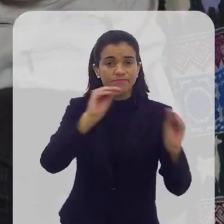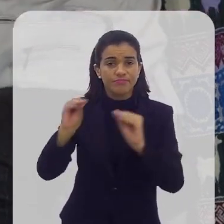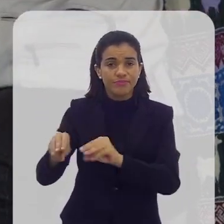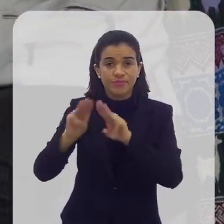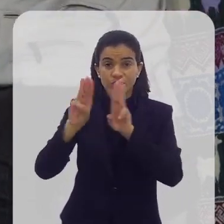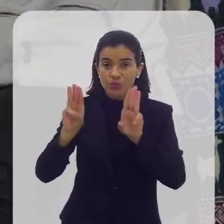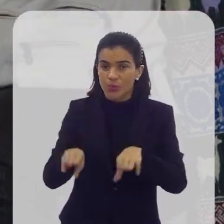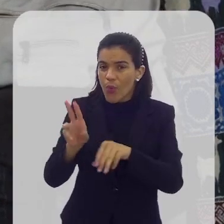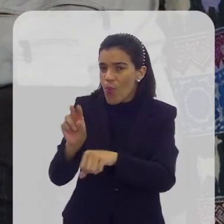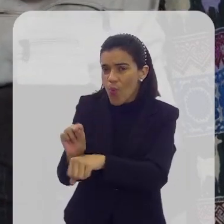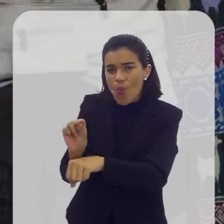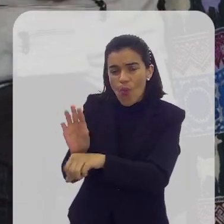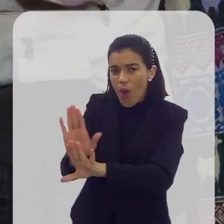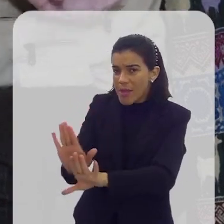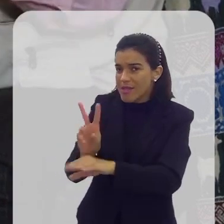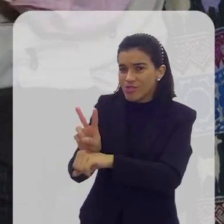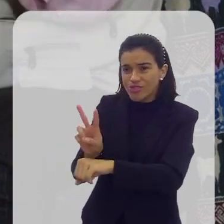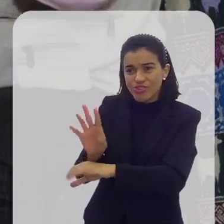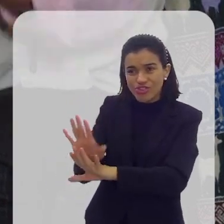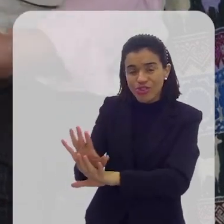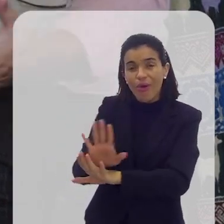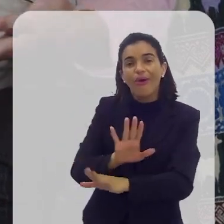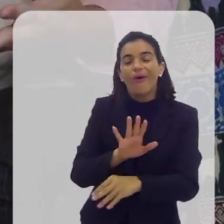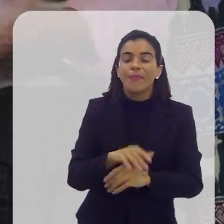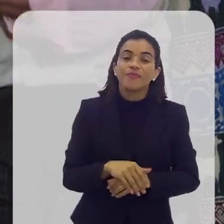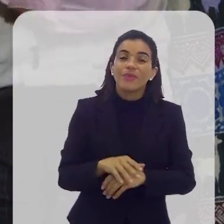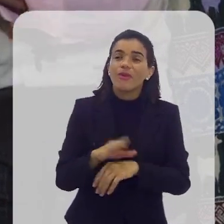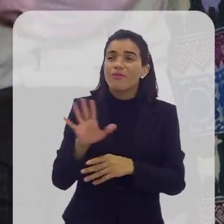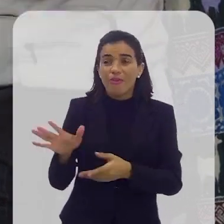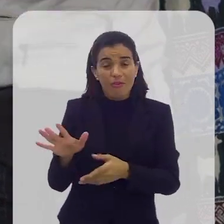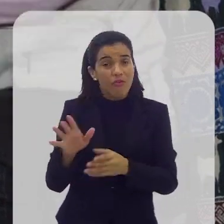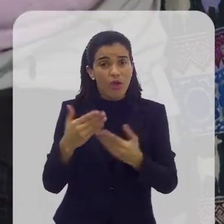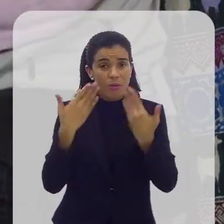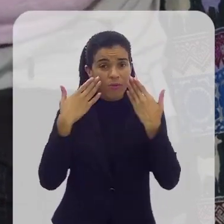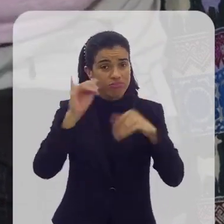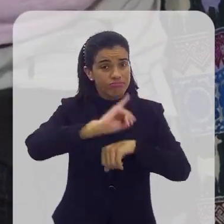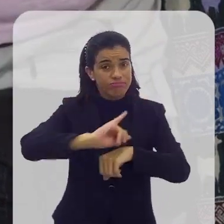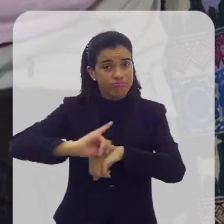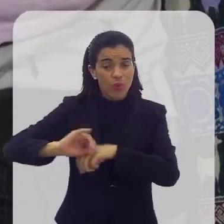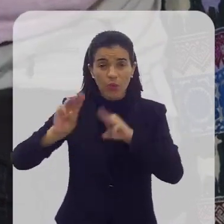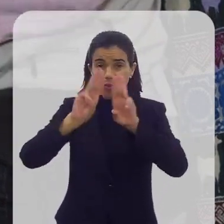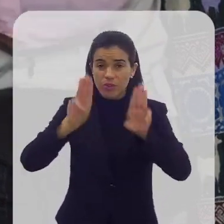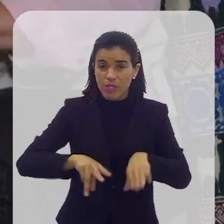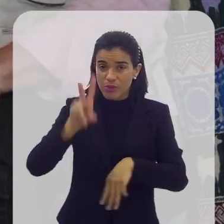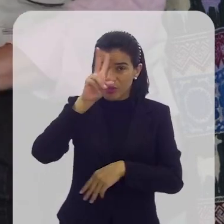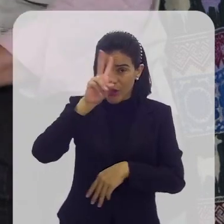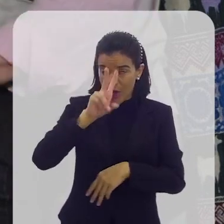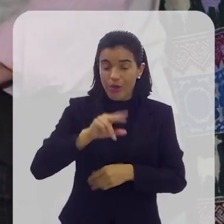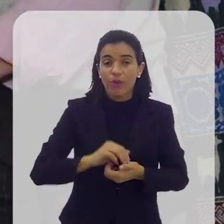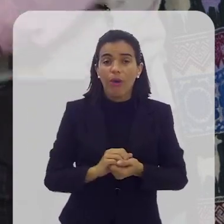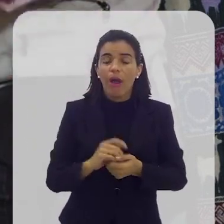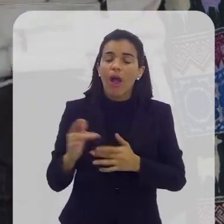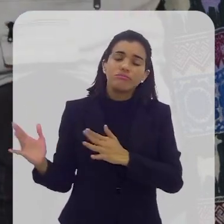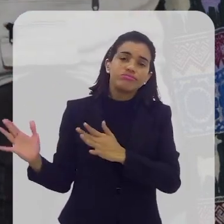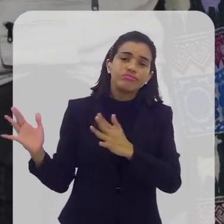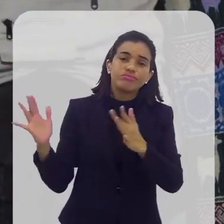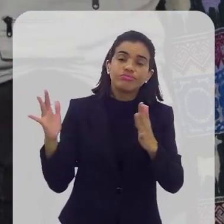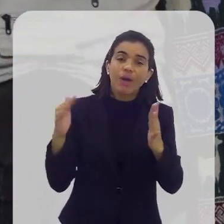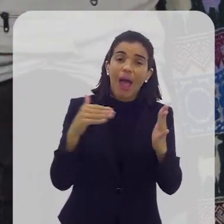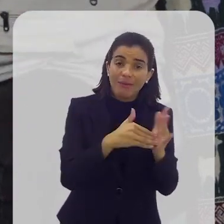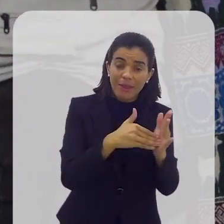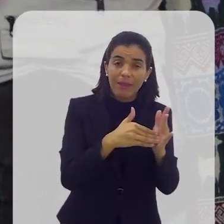participação na Segunda Guerra Mundial é Getúlio Vargas quem está no poder. Então, a presença dele é muito intensa.